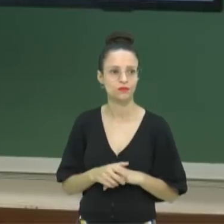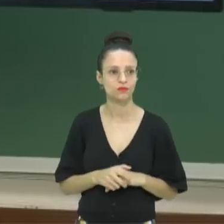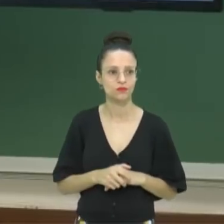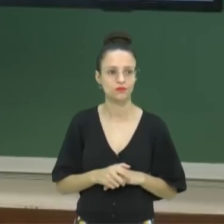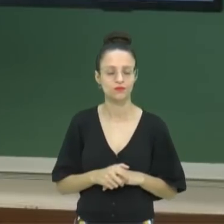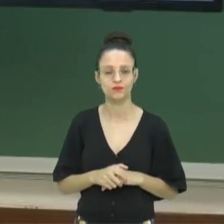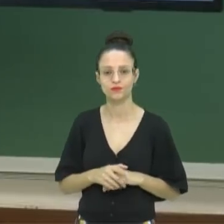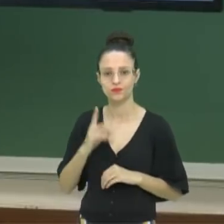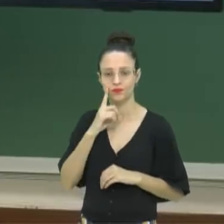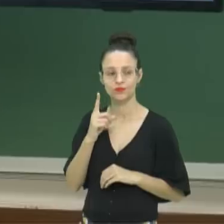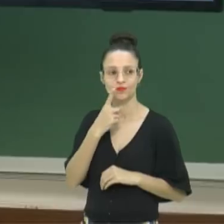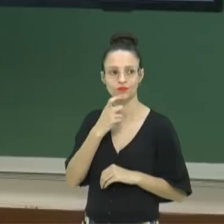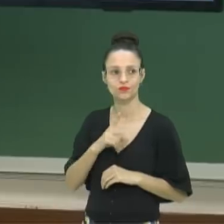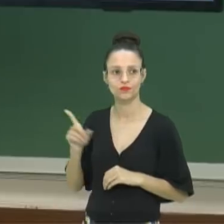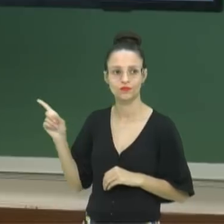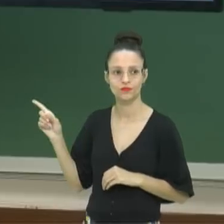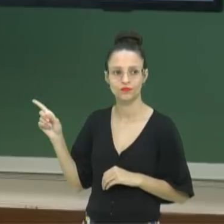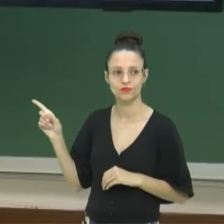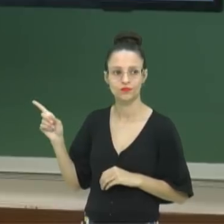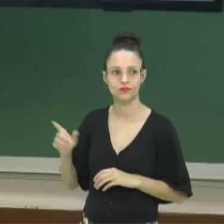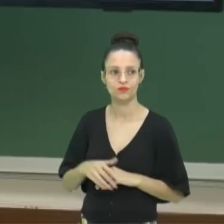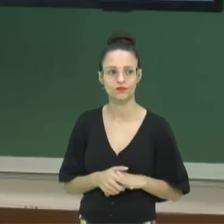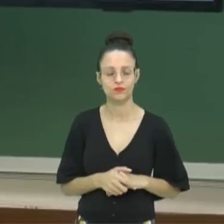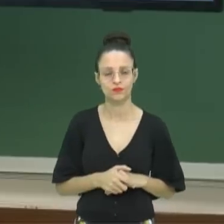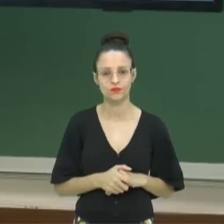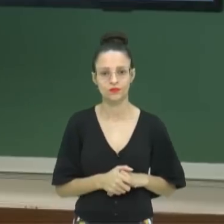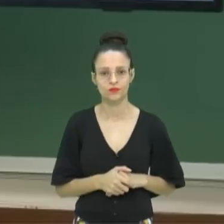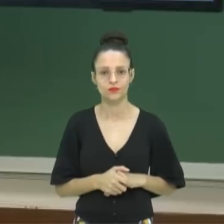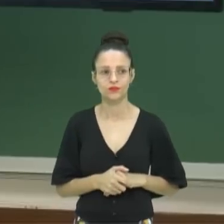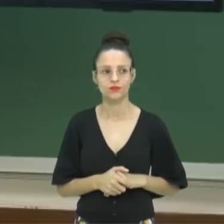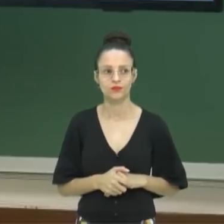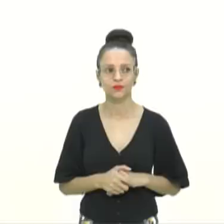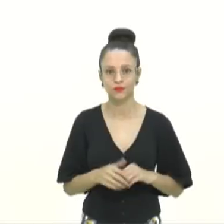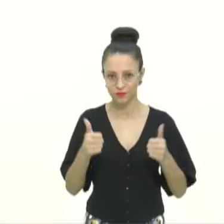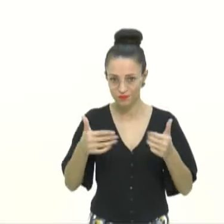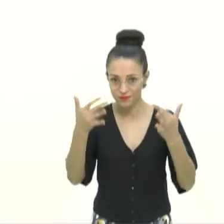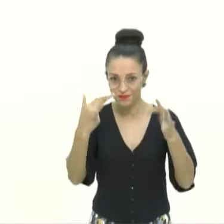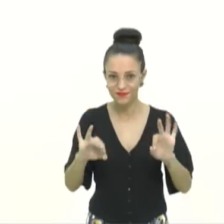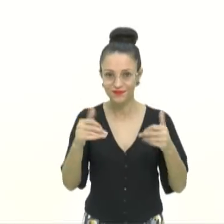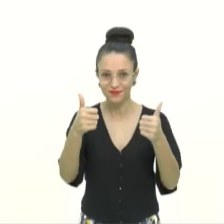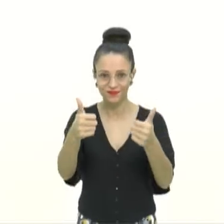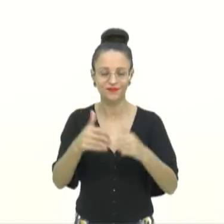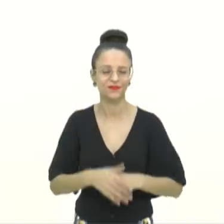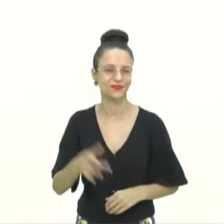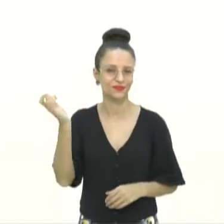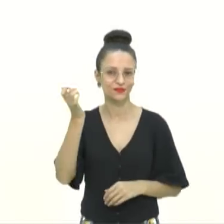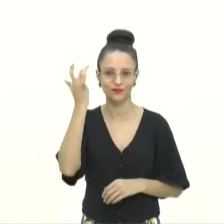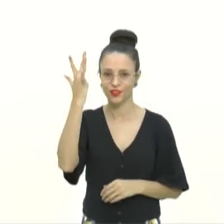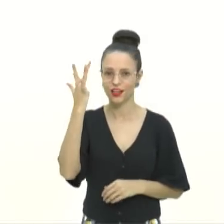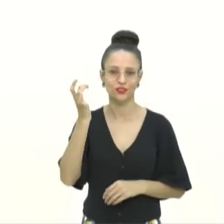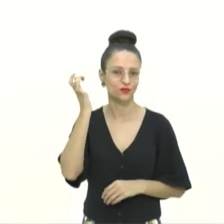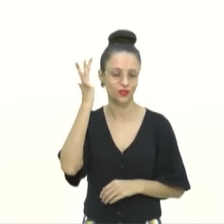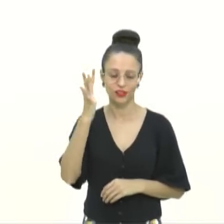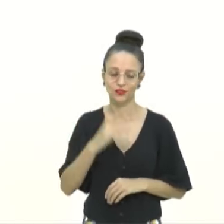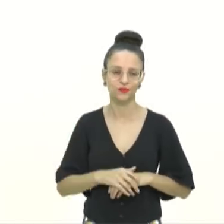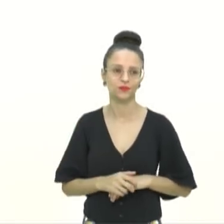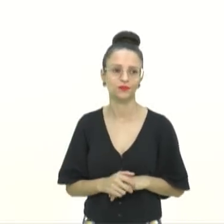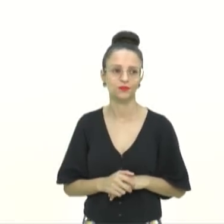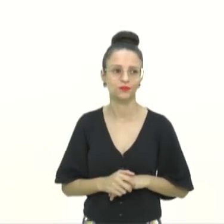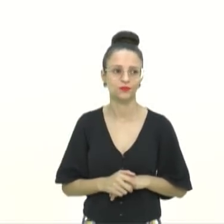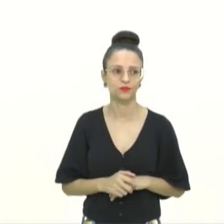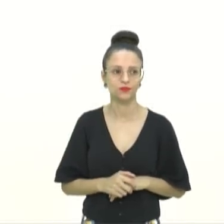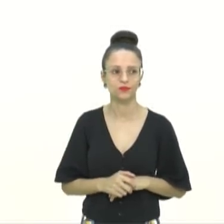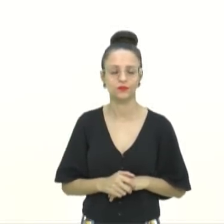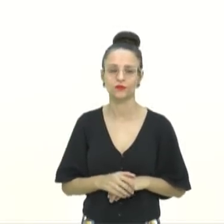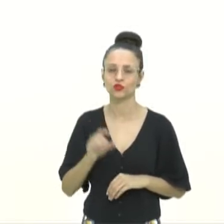Consciência, saudáveis, espécie, memória. Acertou? Fácil, isso é muito tranquilo, né?